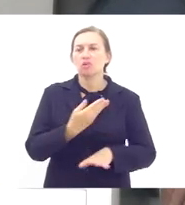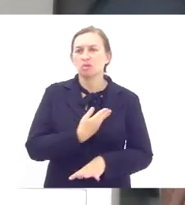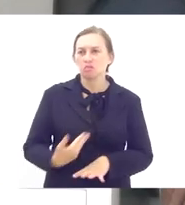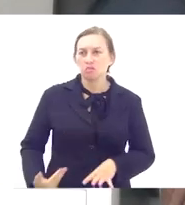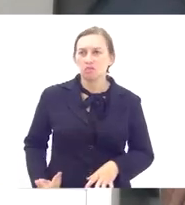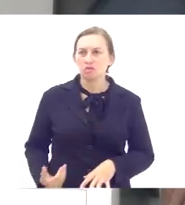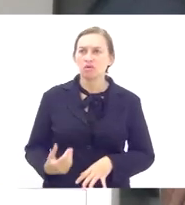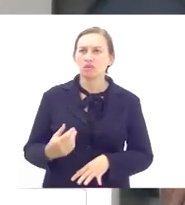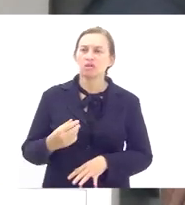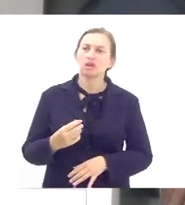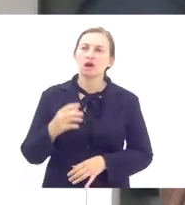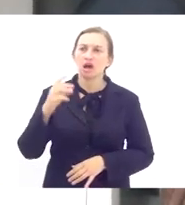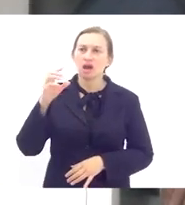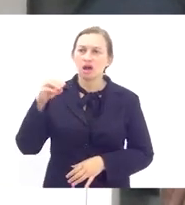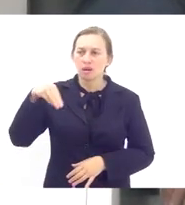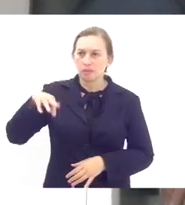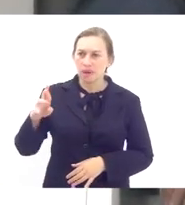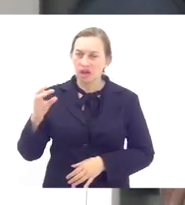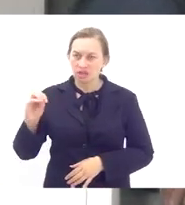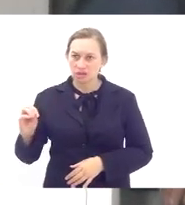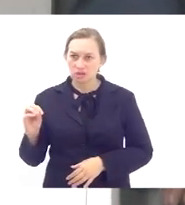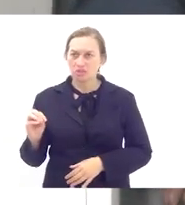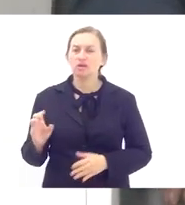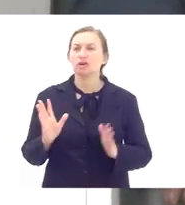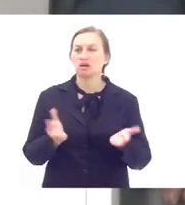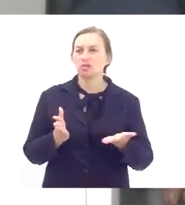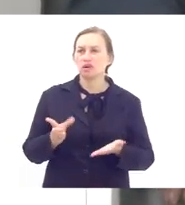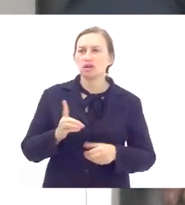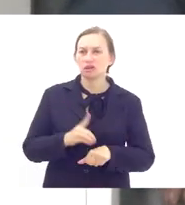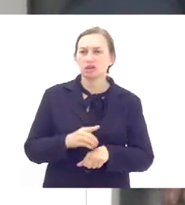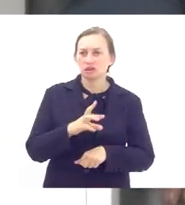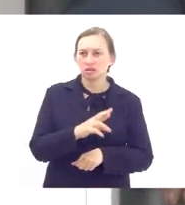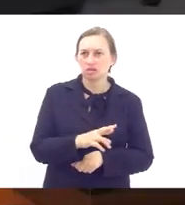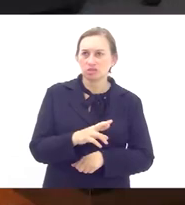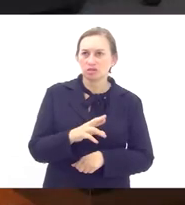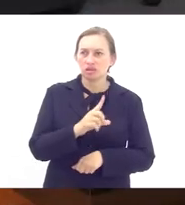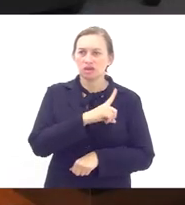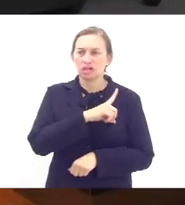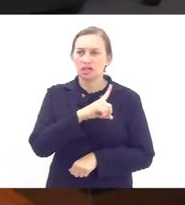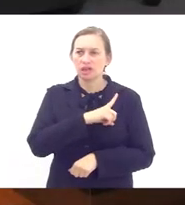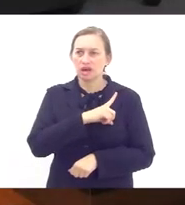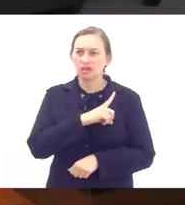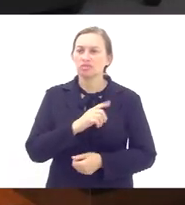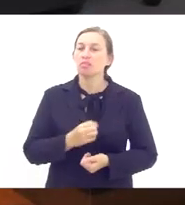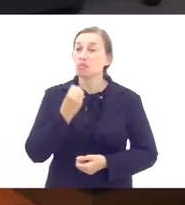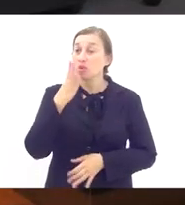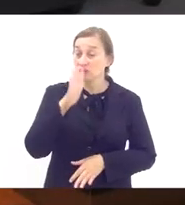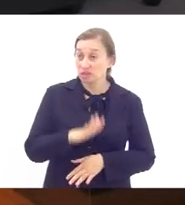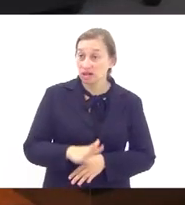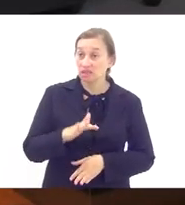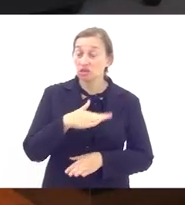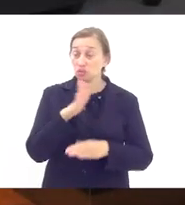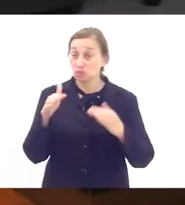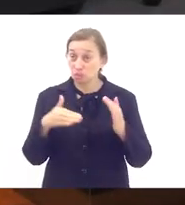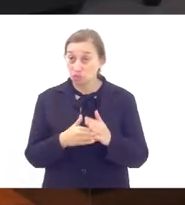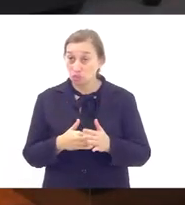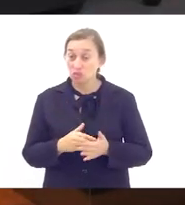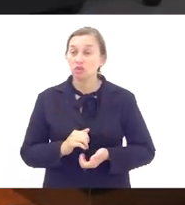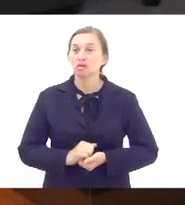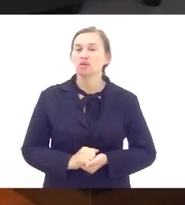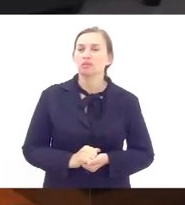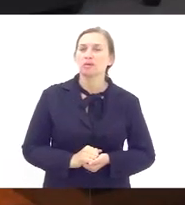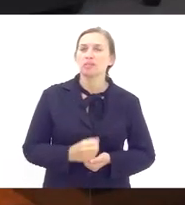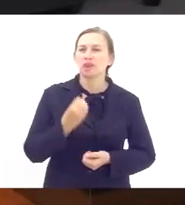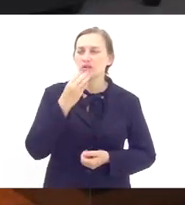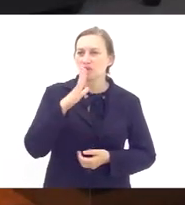Braga Maia, delegado responsável pela Delegacia de Defesa dos Serviços Delegados. Boa tarde a todos. Boa tarde,